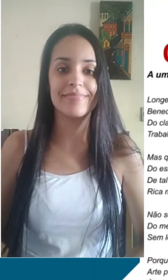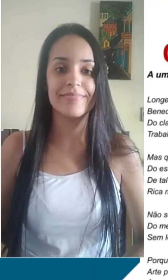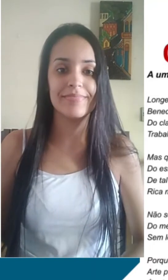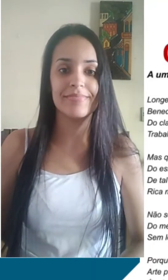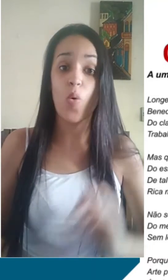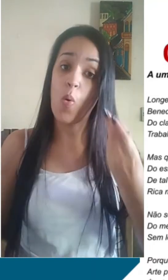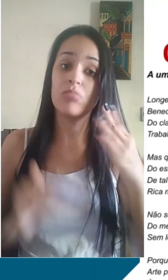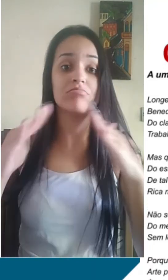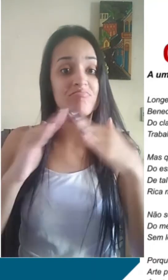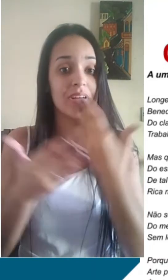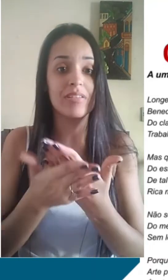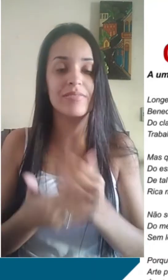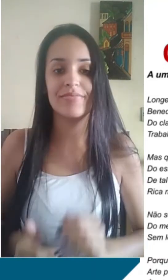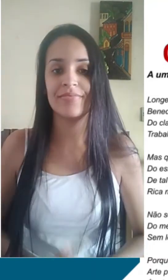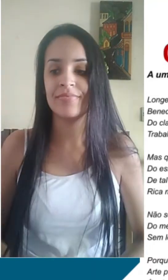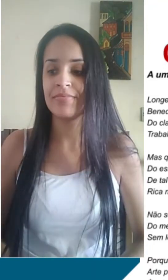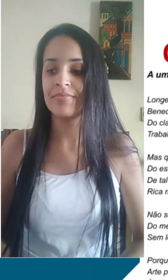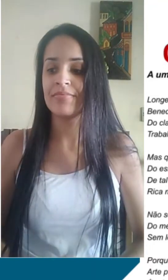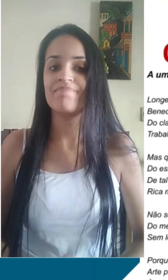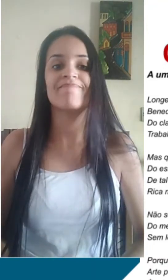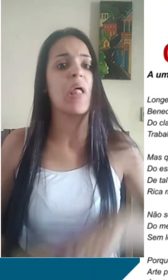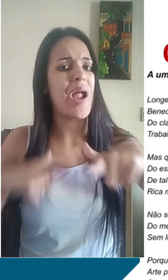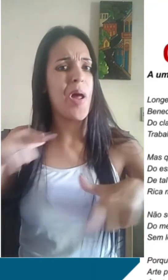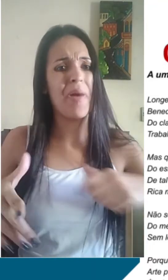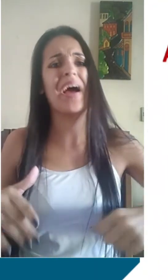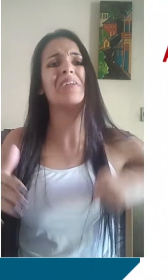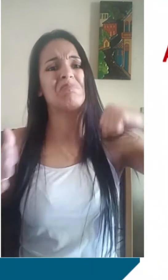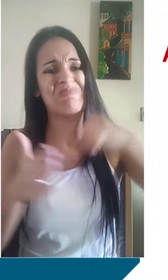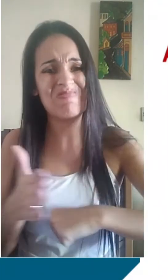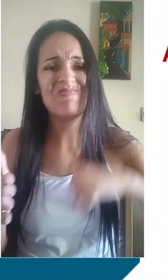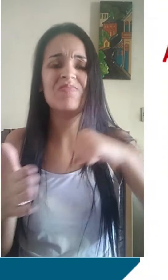de um trabalho árduo para encontrar a forma perfeita.